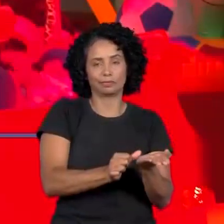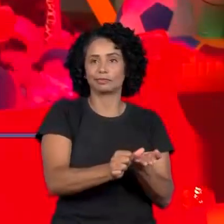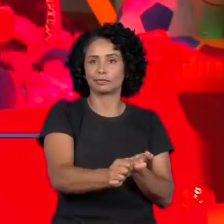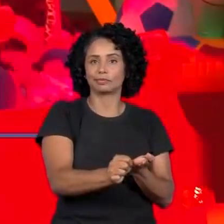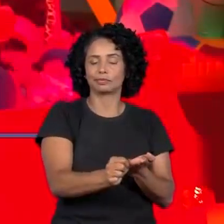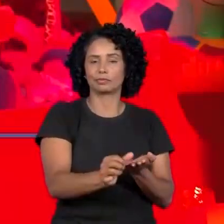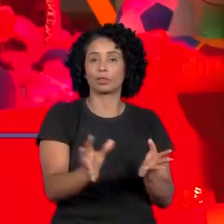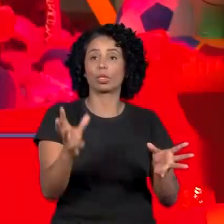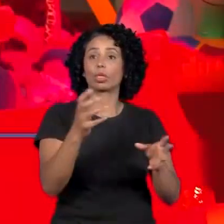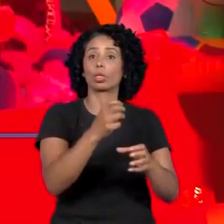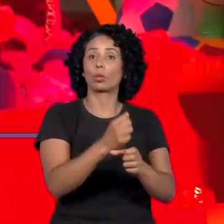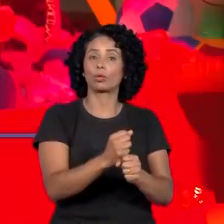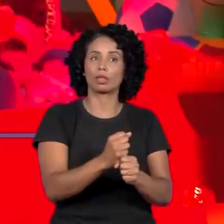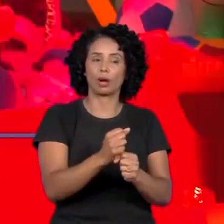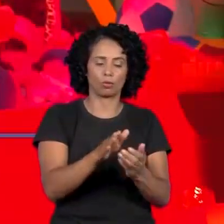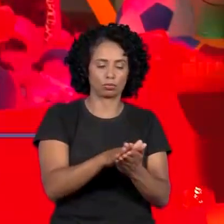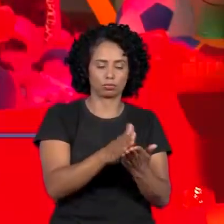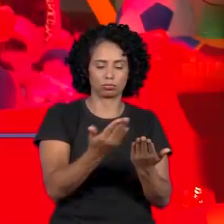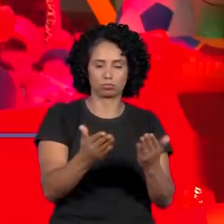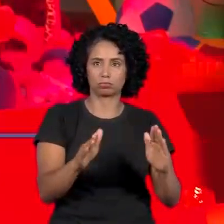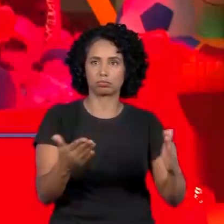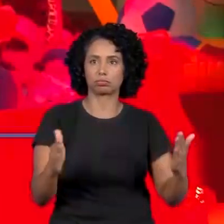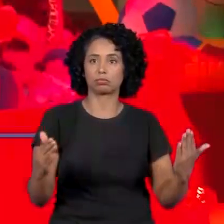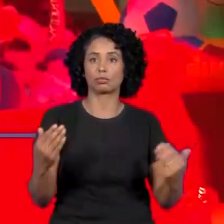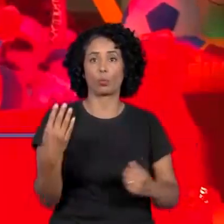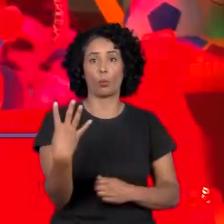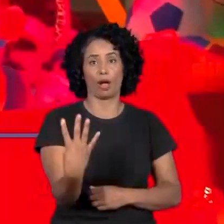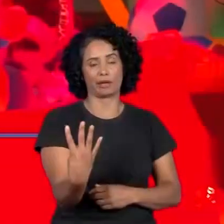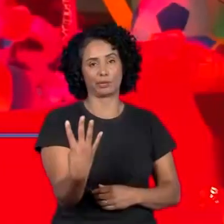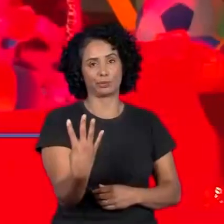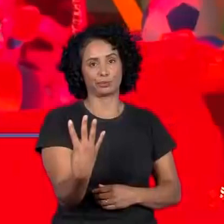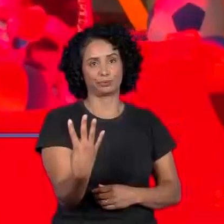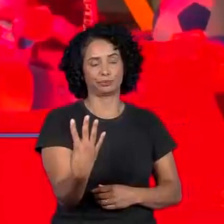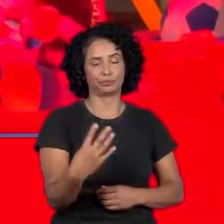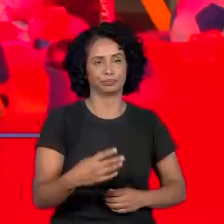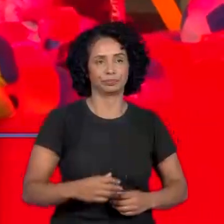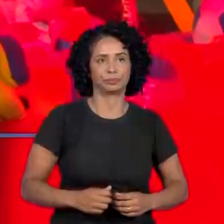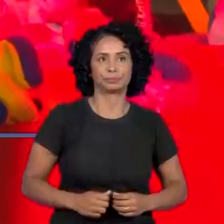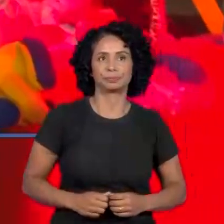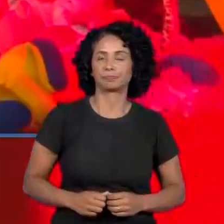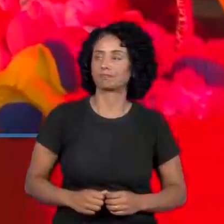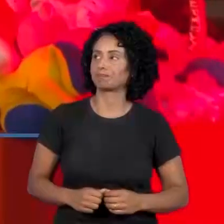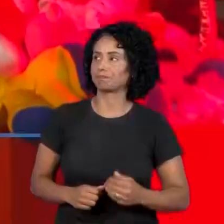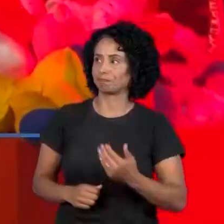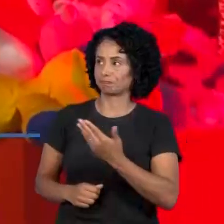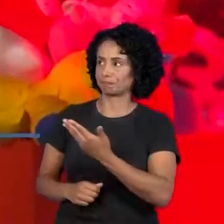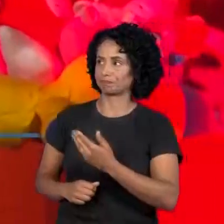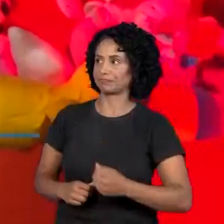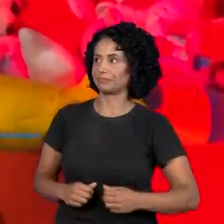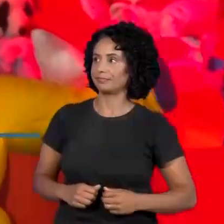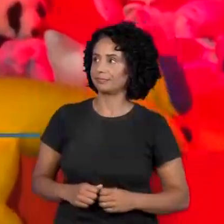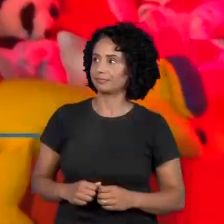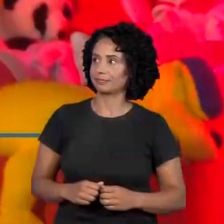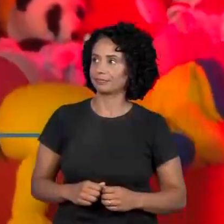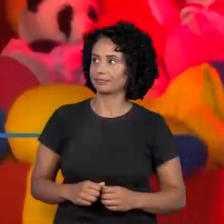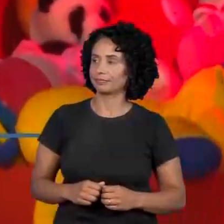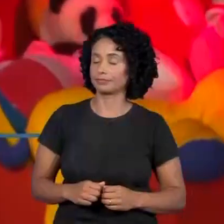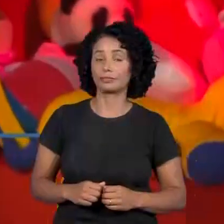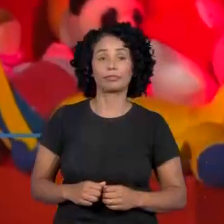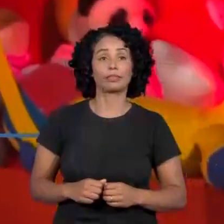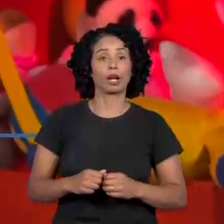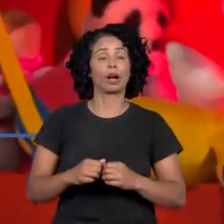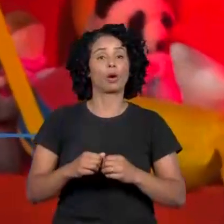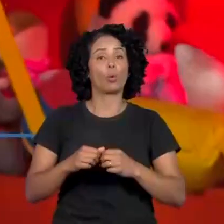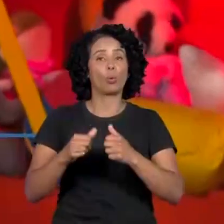4 pedaços. Vou colar aqui embaixo, ó. Vou colocar um pouquinho separado para vocês